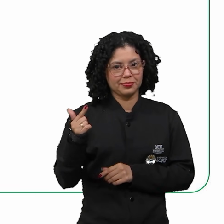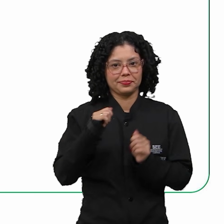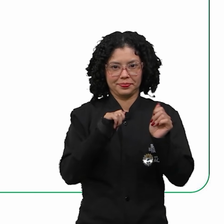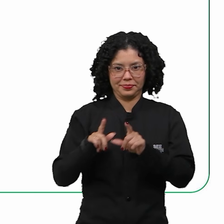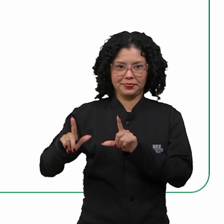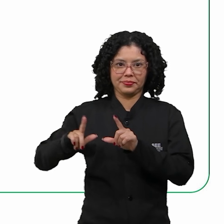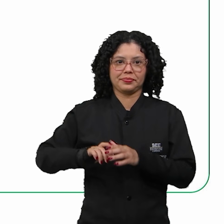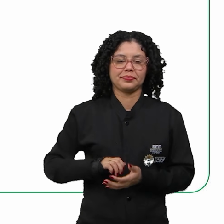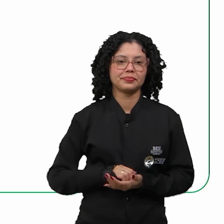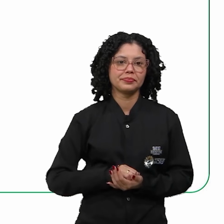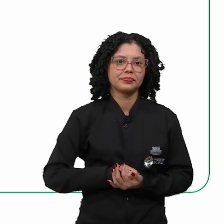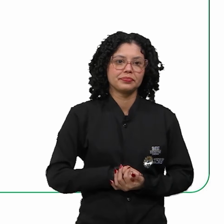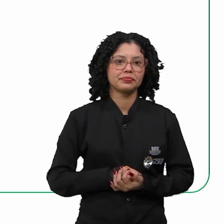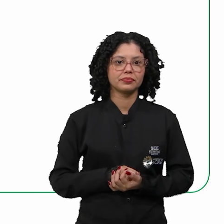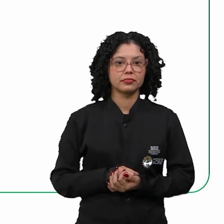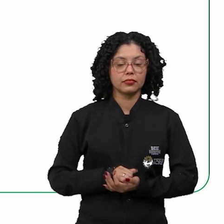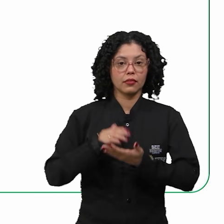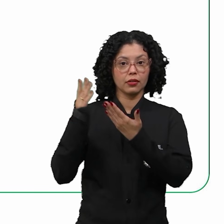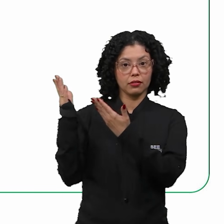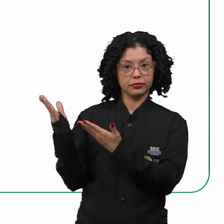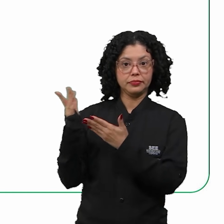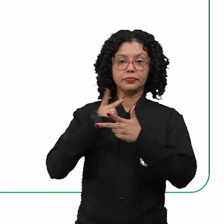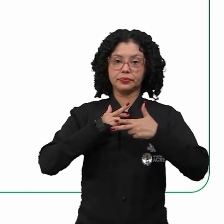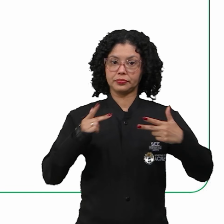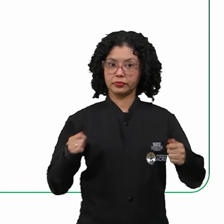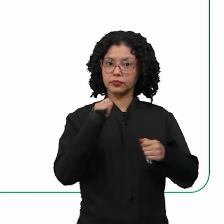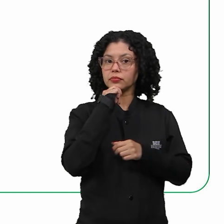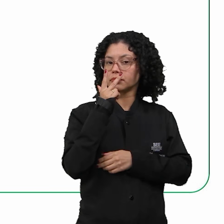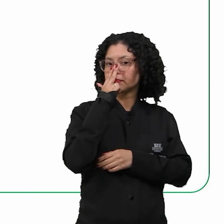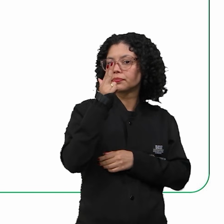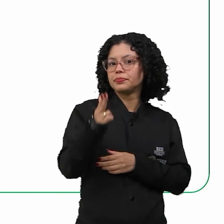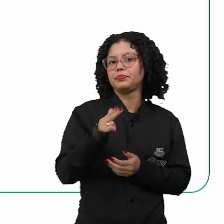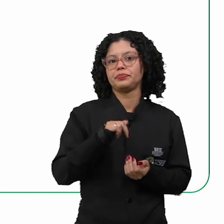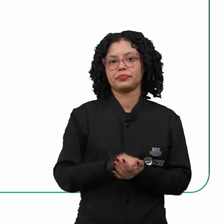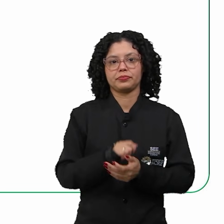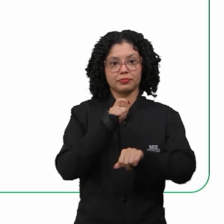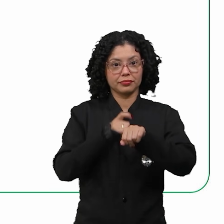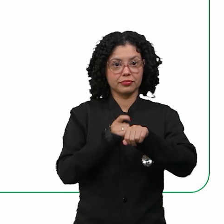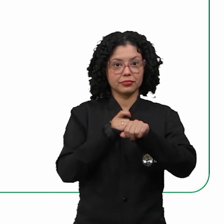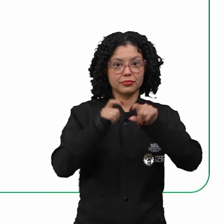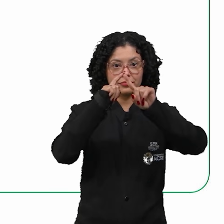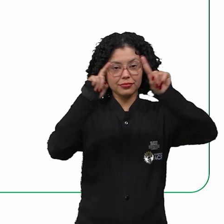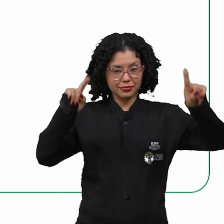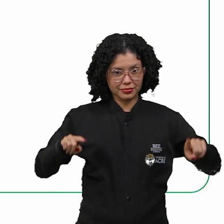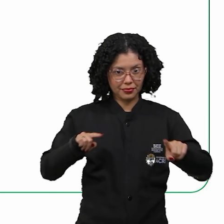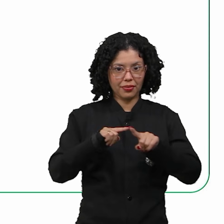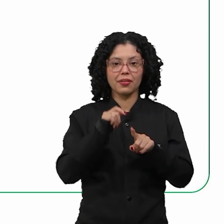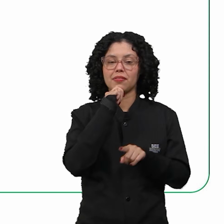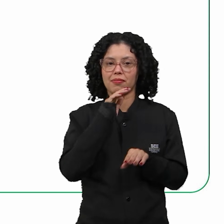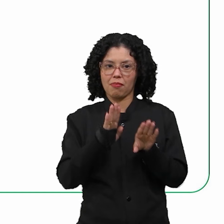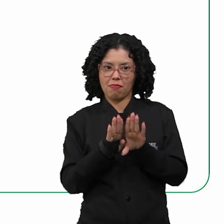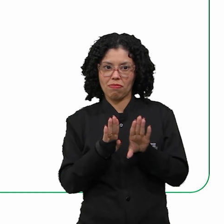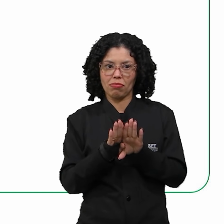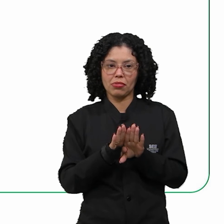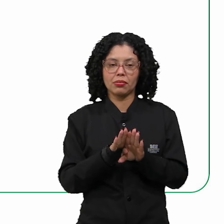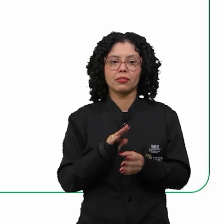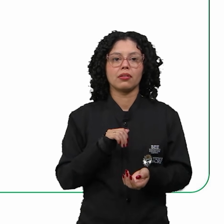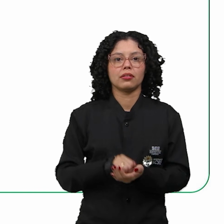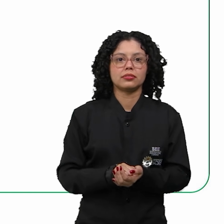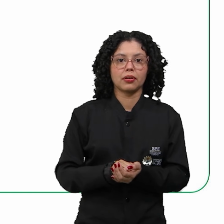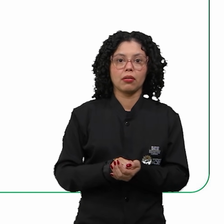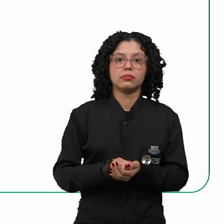slides. Muitos desses objetos se assemelham aos sólidos geométricos, que são